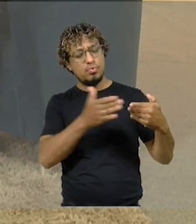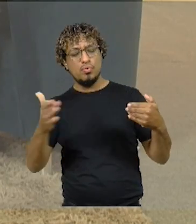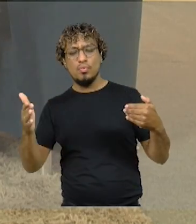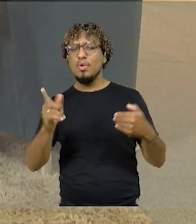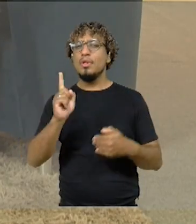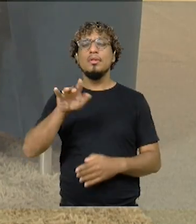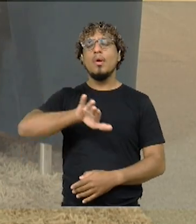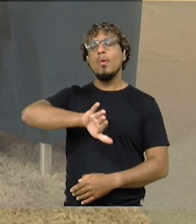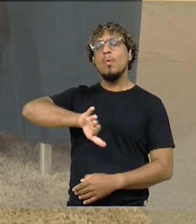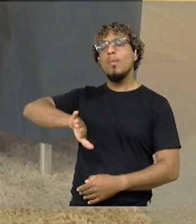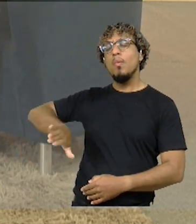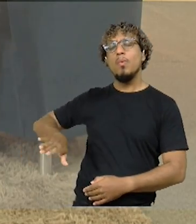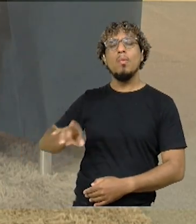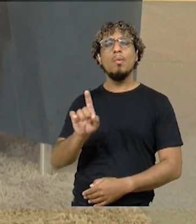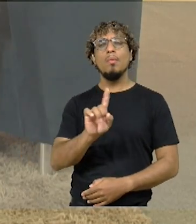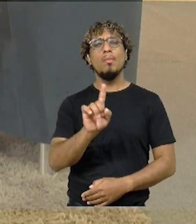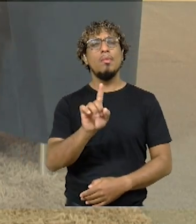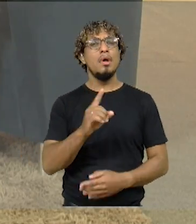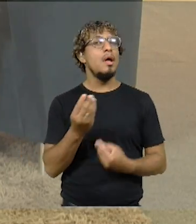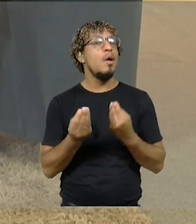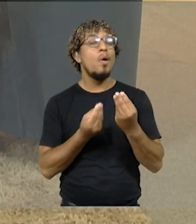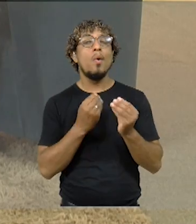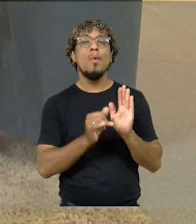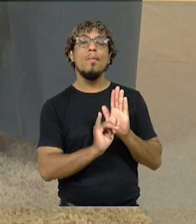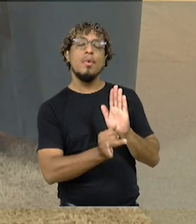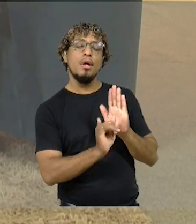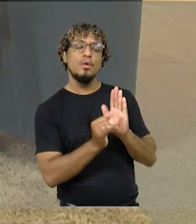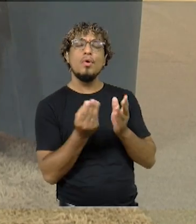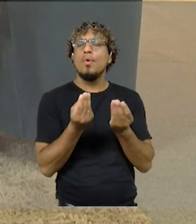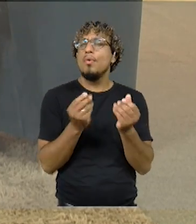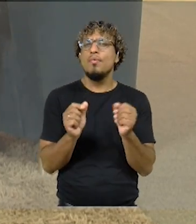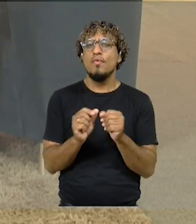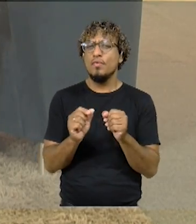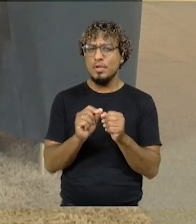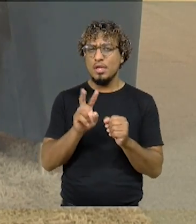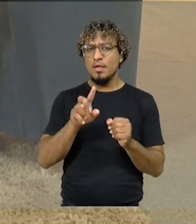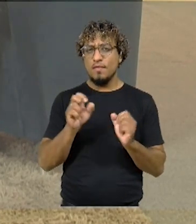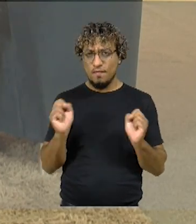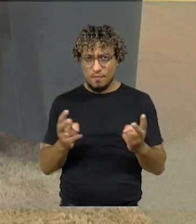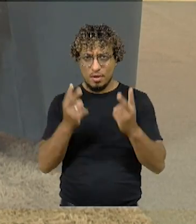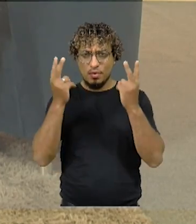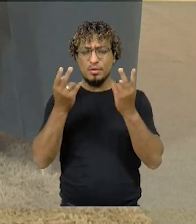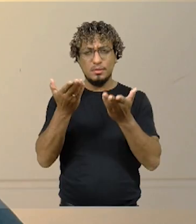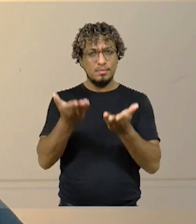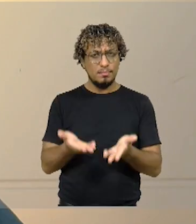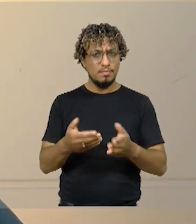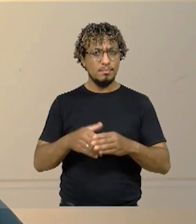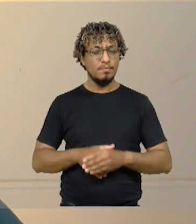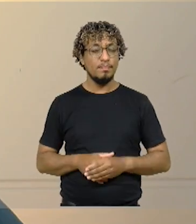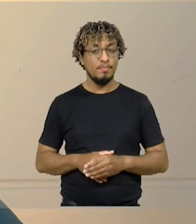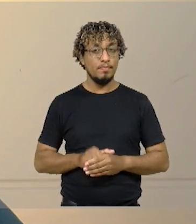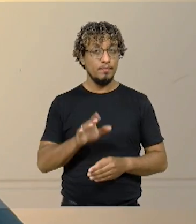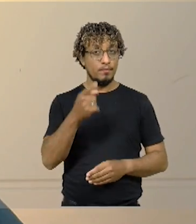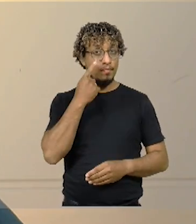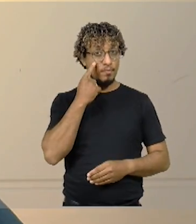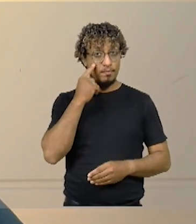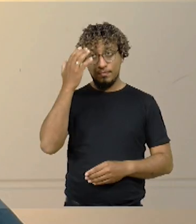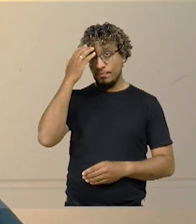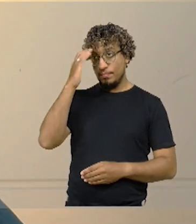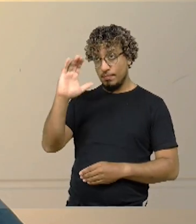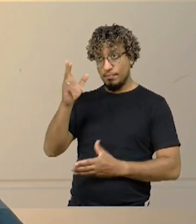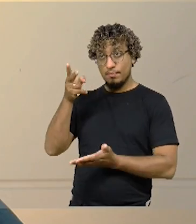São Marcos, Baía de São José, e a Baía do Arraial, esses estudos da UFMA, né, principalmente dos professores de oceanografia de outras áreas